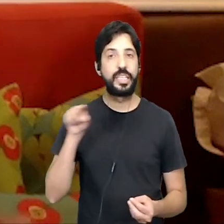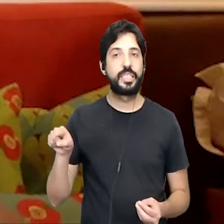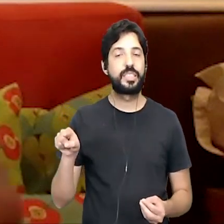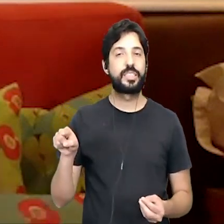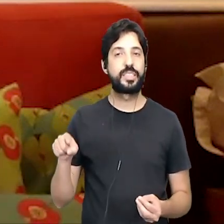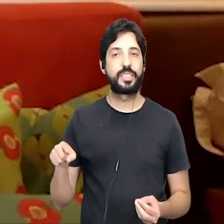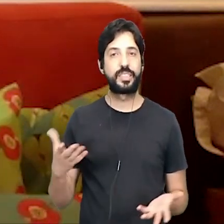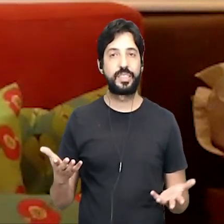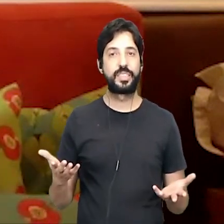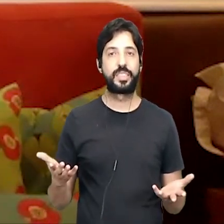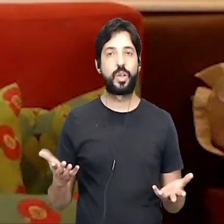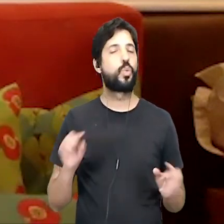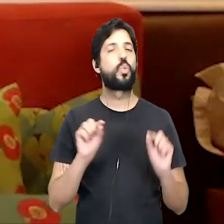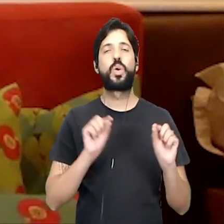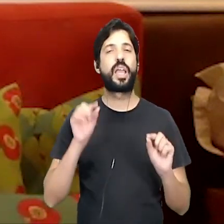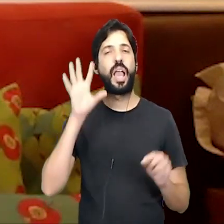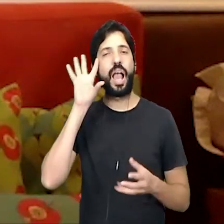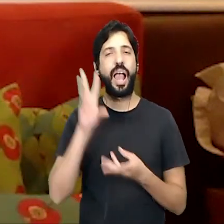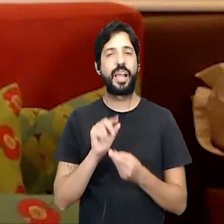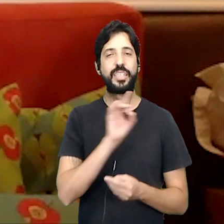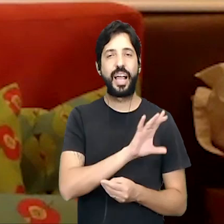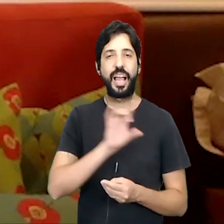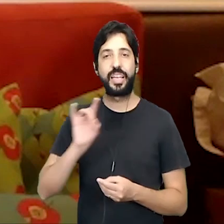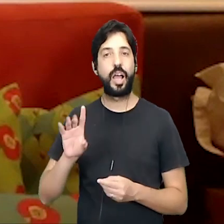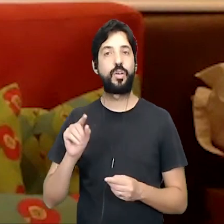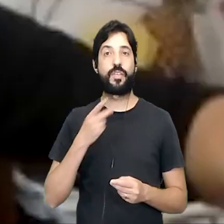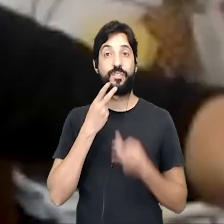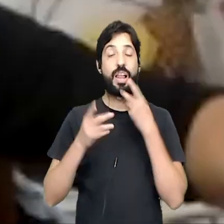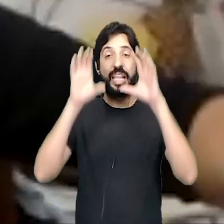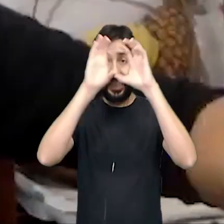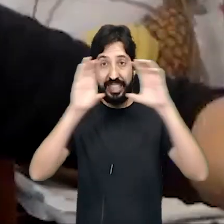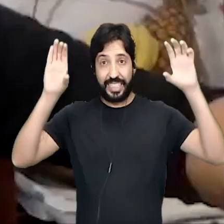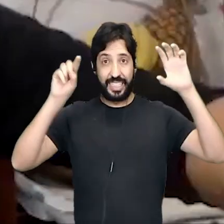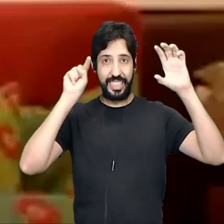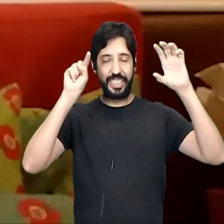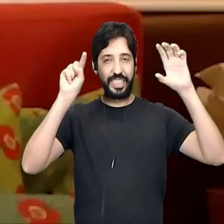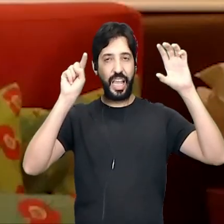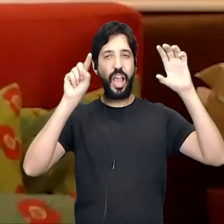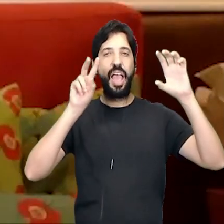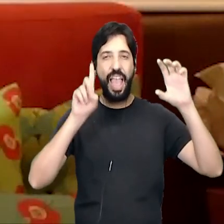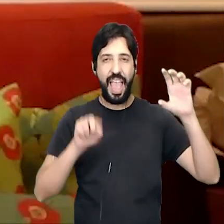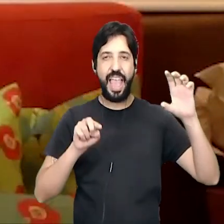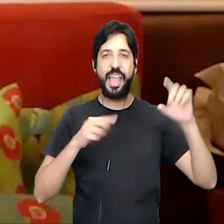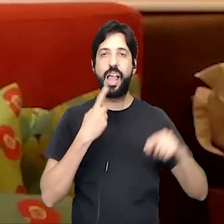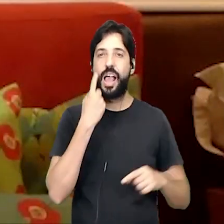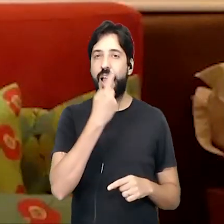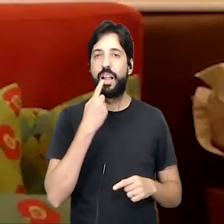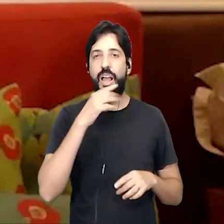deixar ela aqui, ouvir de vocês o que vocês acham disso, que é o